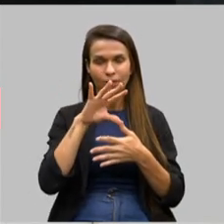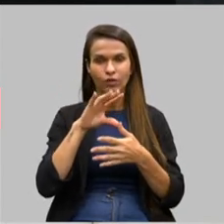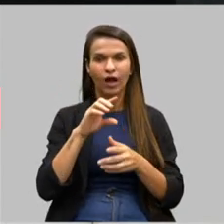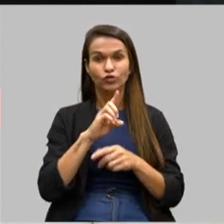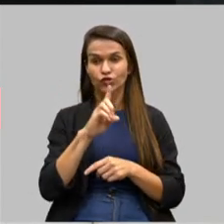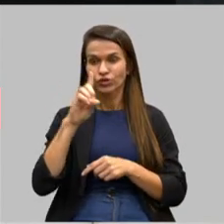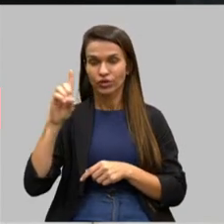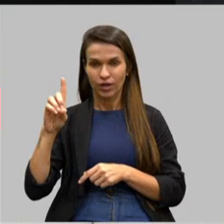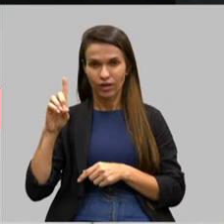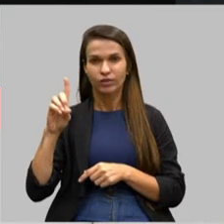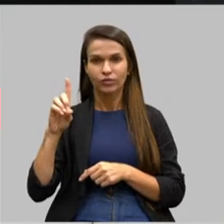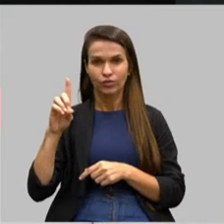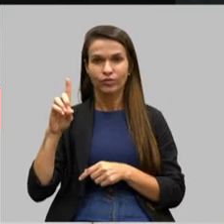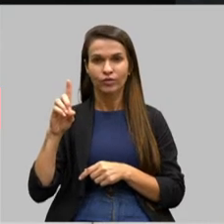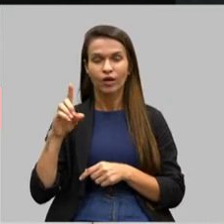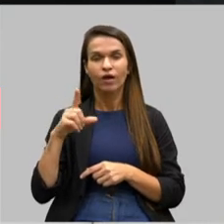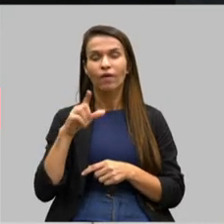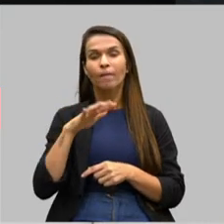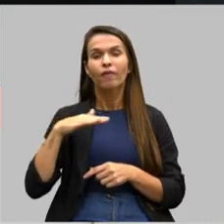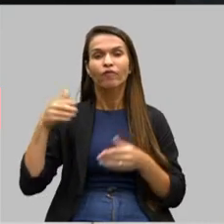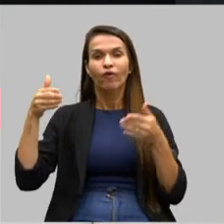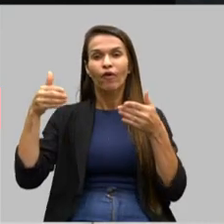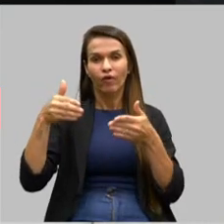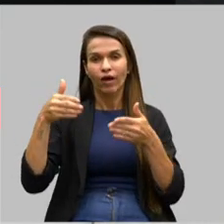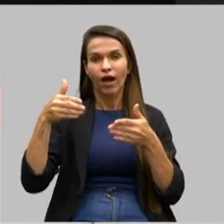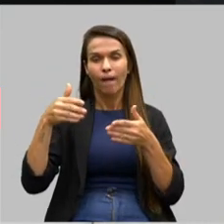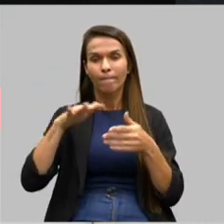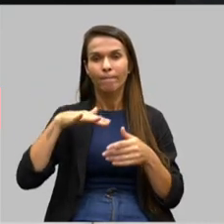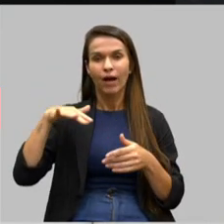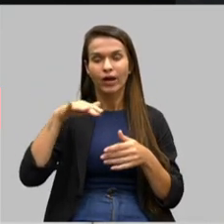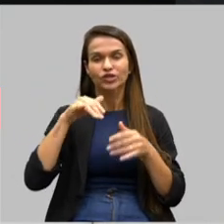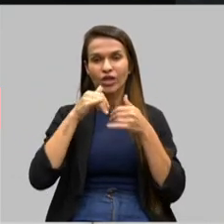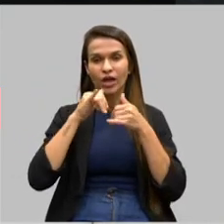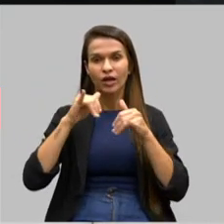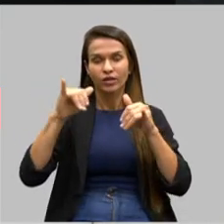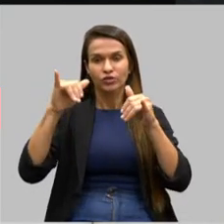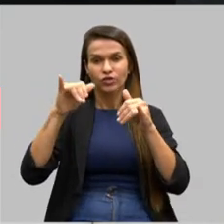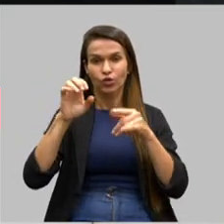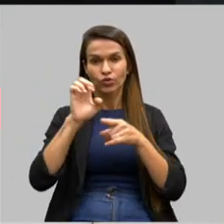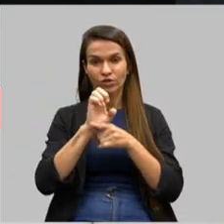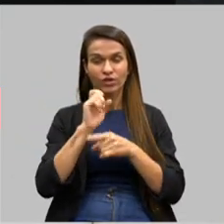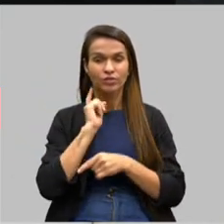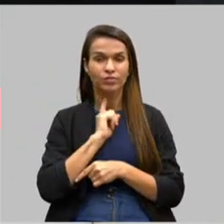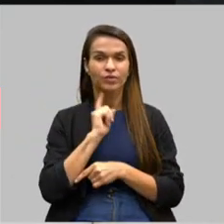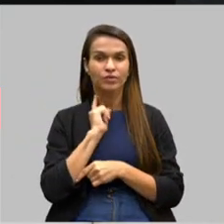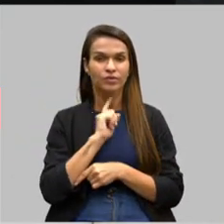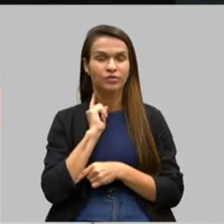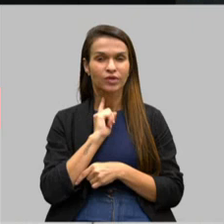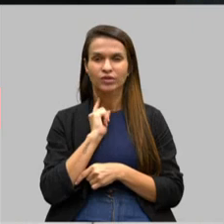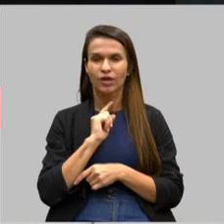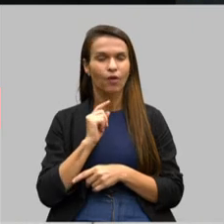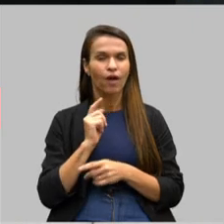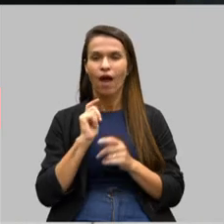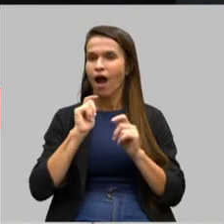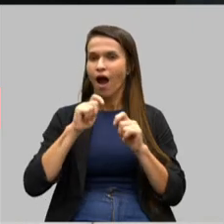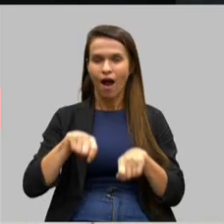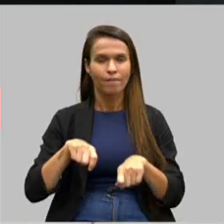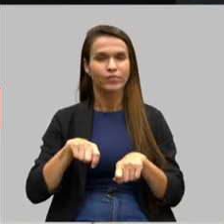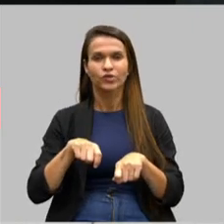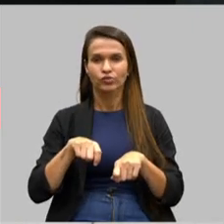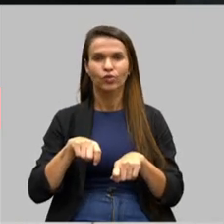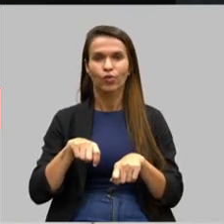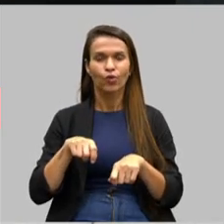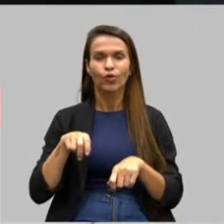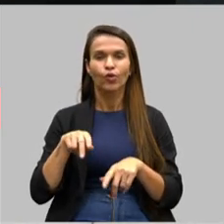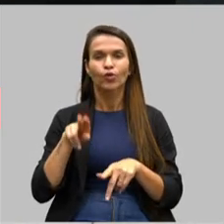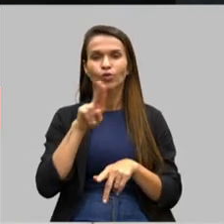E vamos para a parte de energia. O estado de Minas Gerais, ele não é apto à geração de energia eólica,